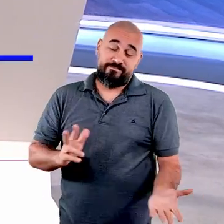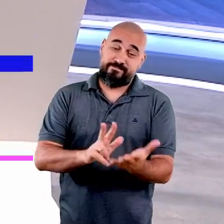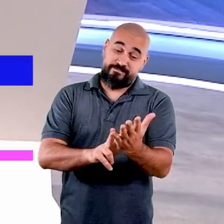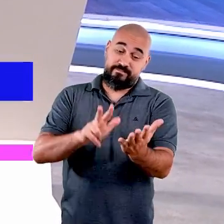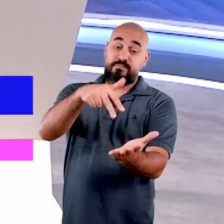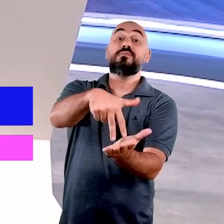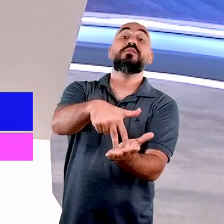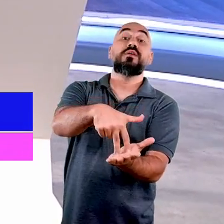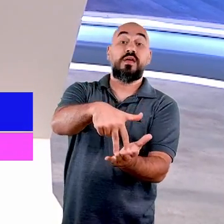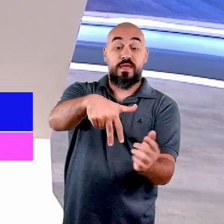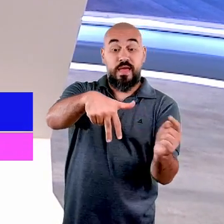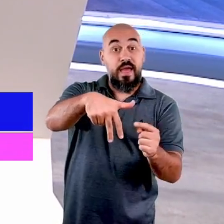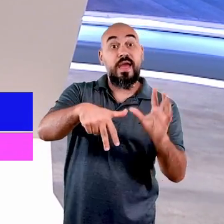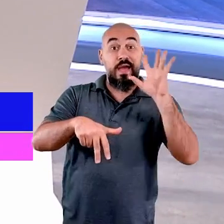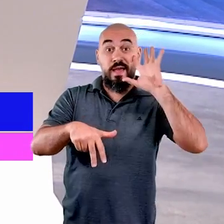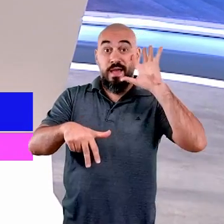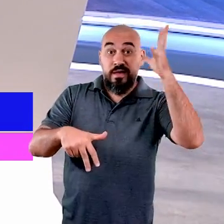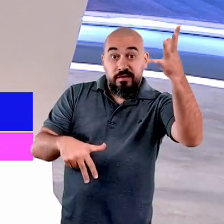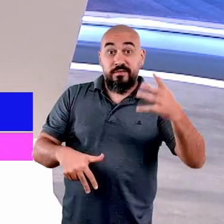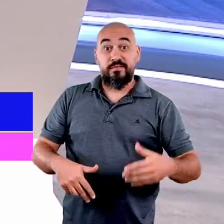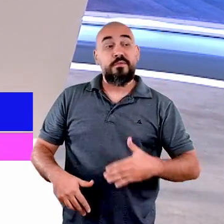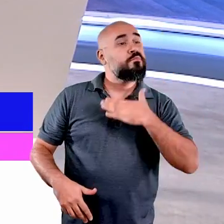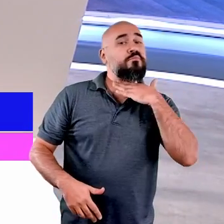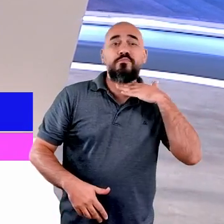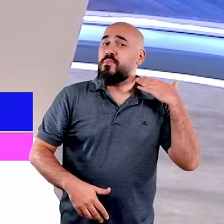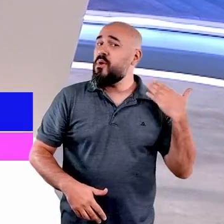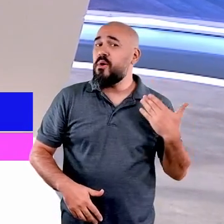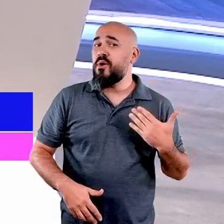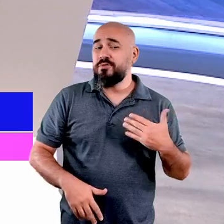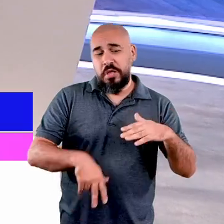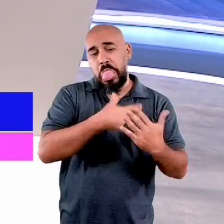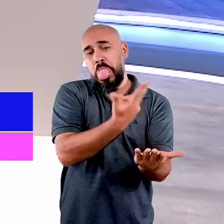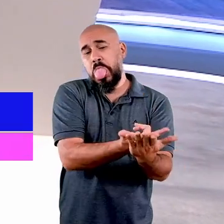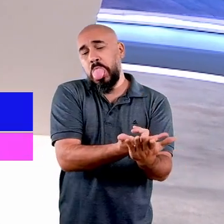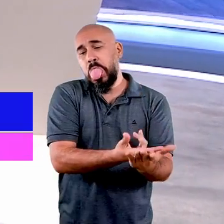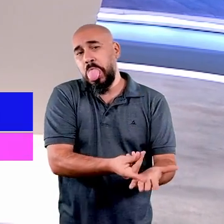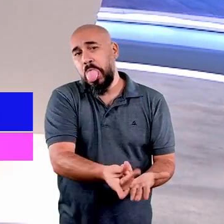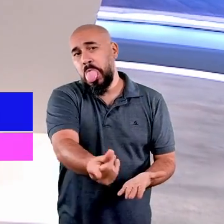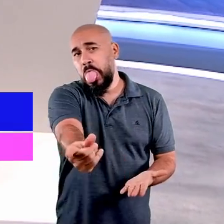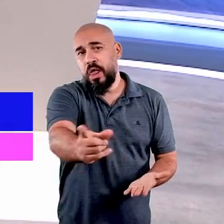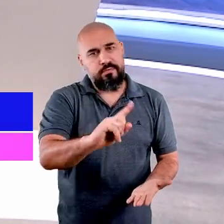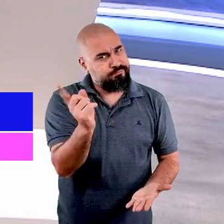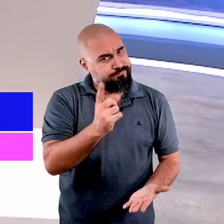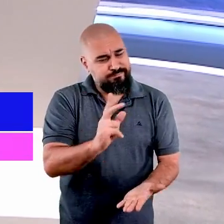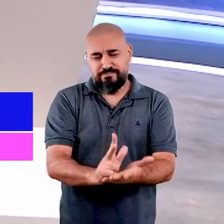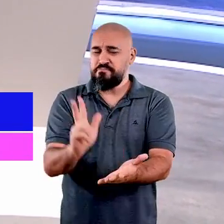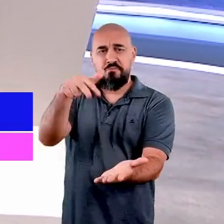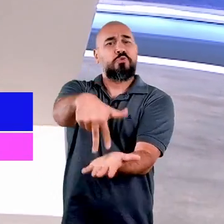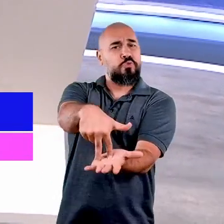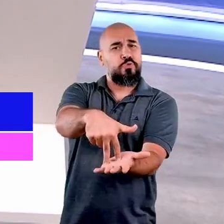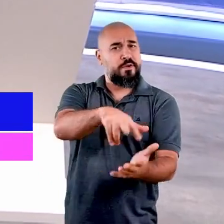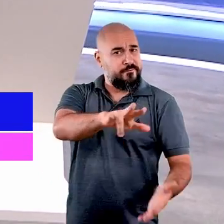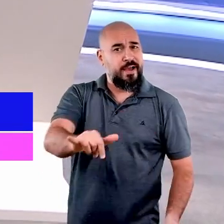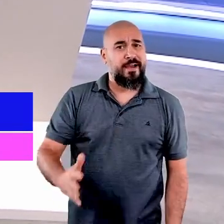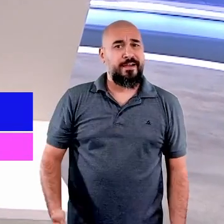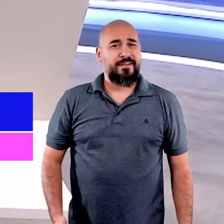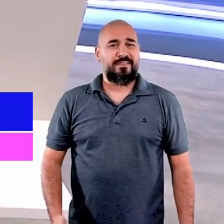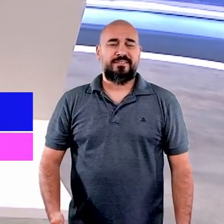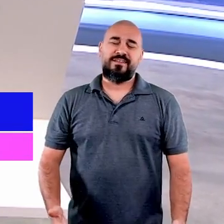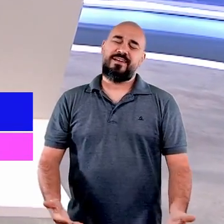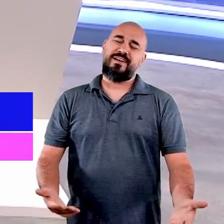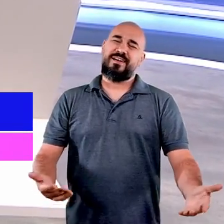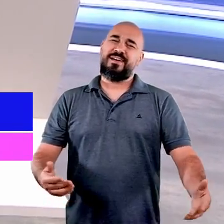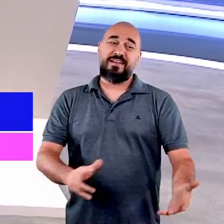Ressurreição significa solução. Ah, como vai ser bom quando pudermos